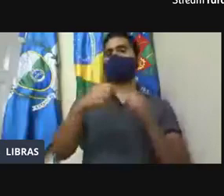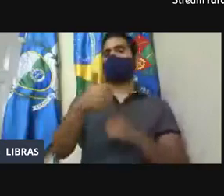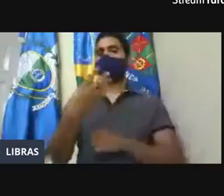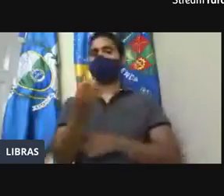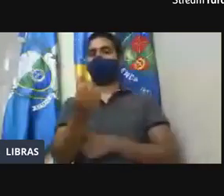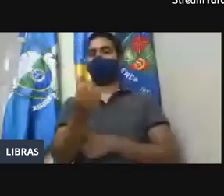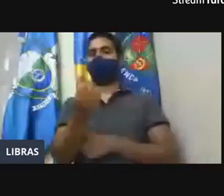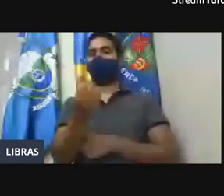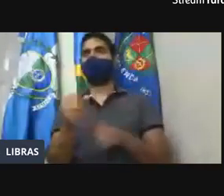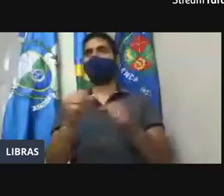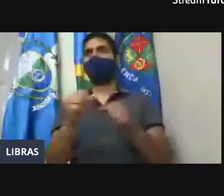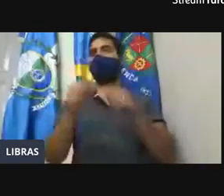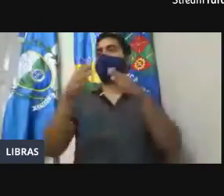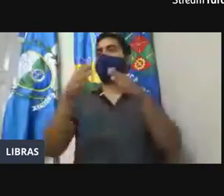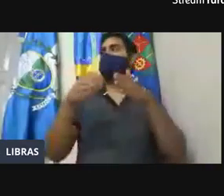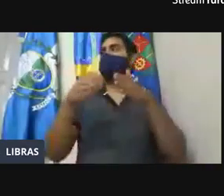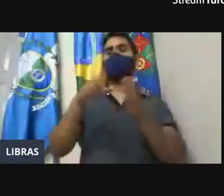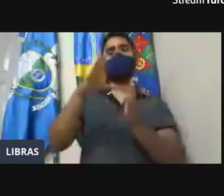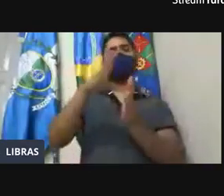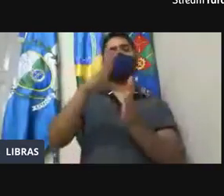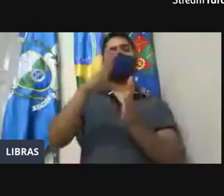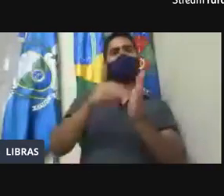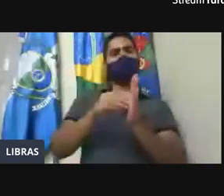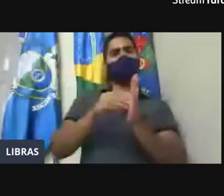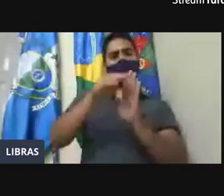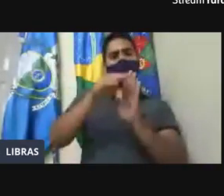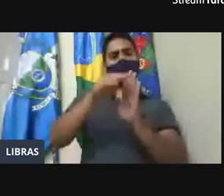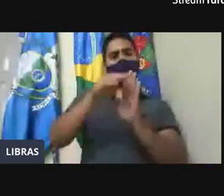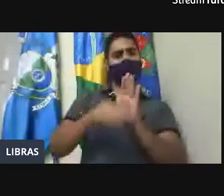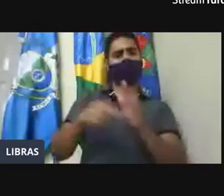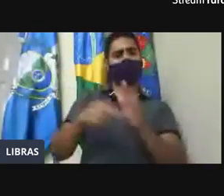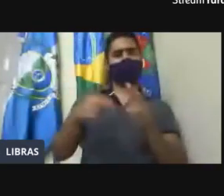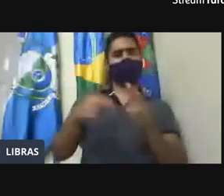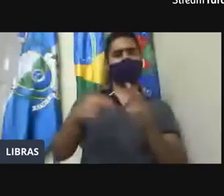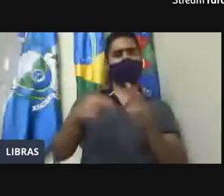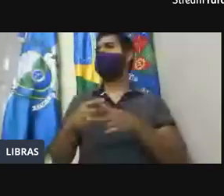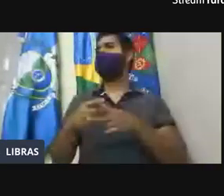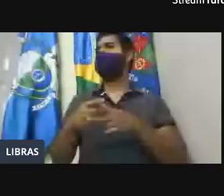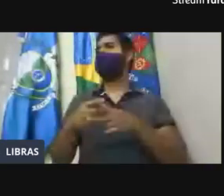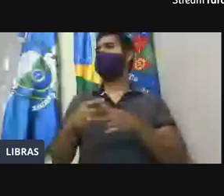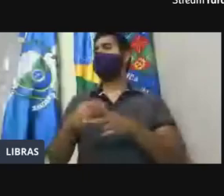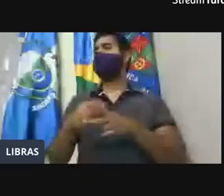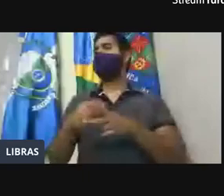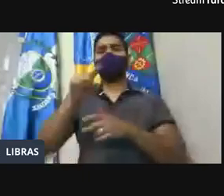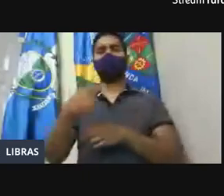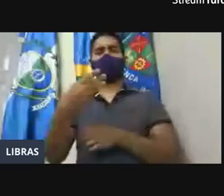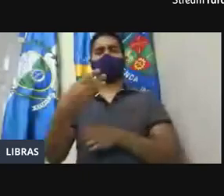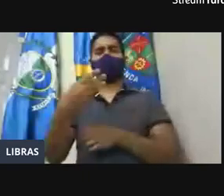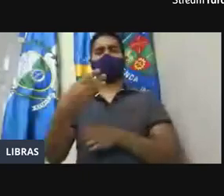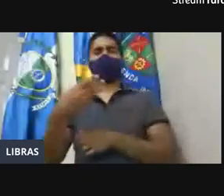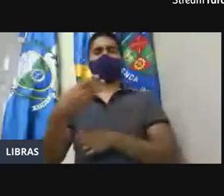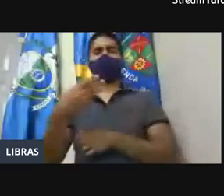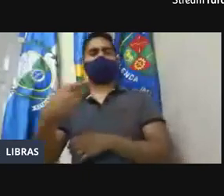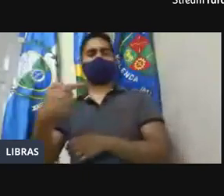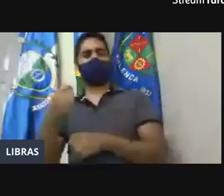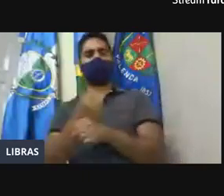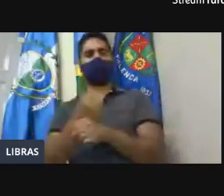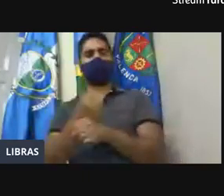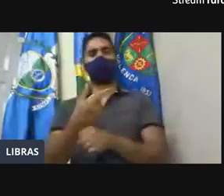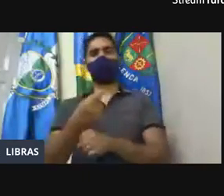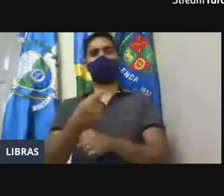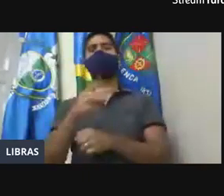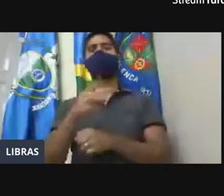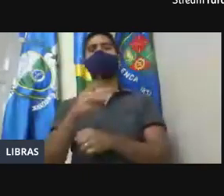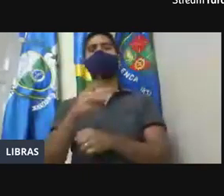146, requer a cópia na íntegra do processo administrativo 1337 de 2020, de 31